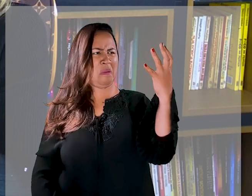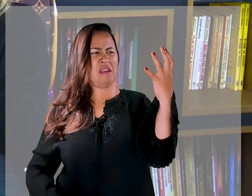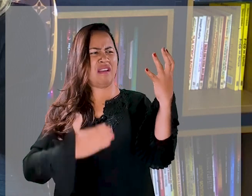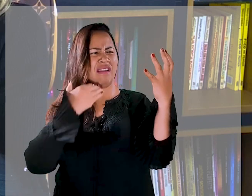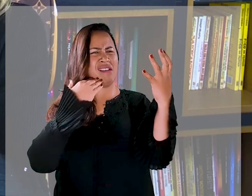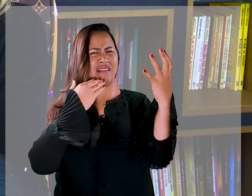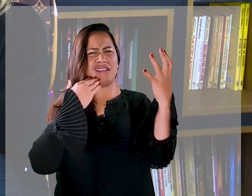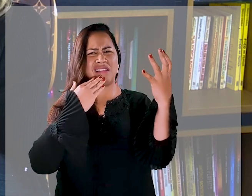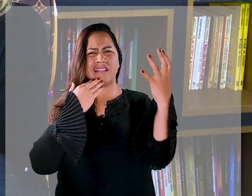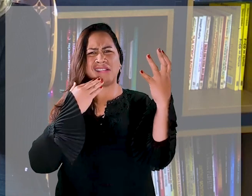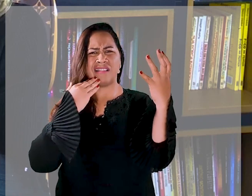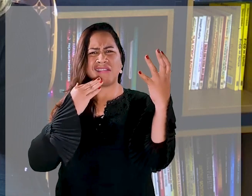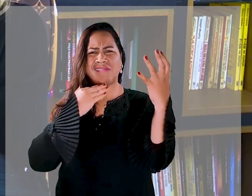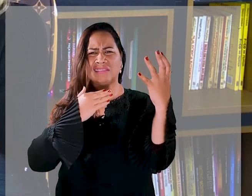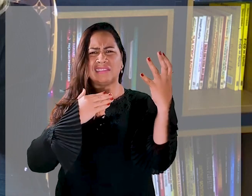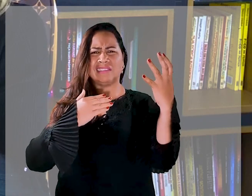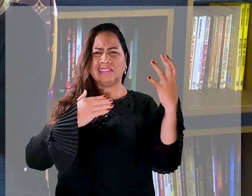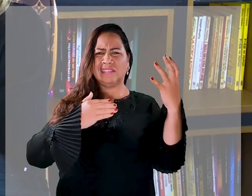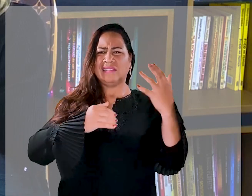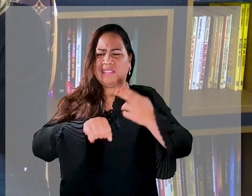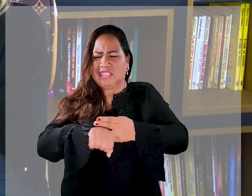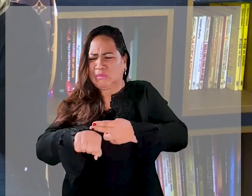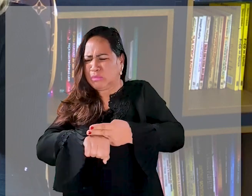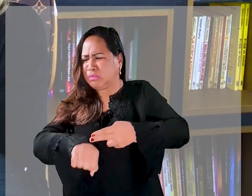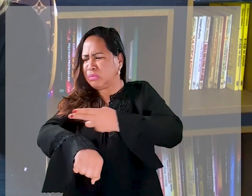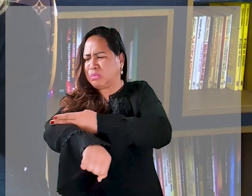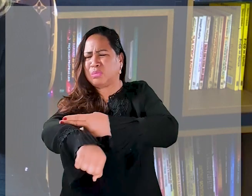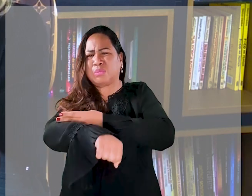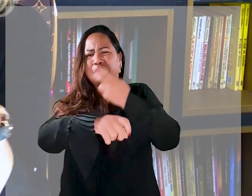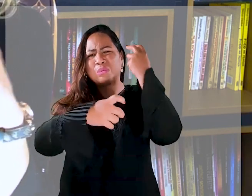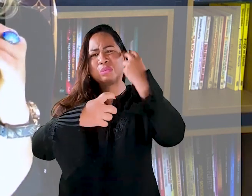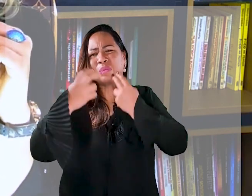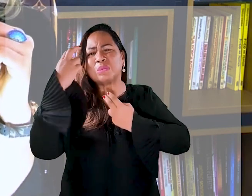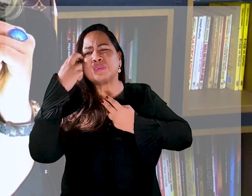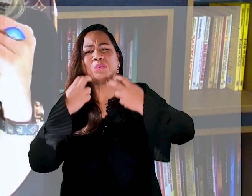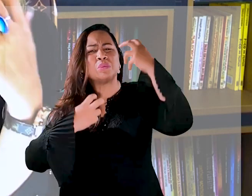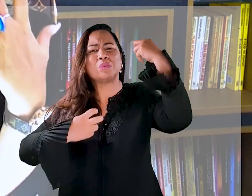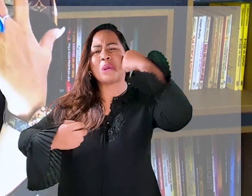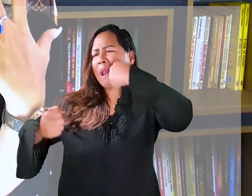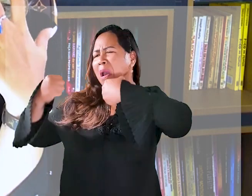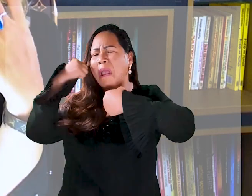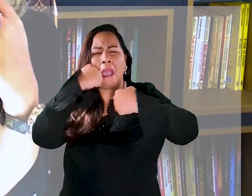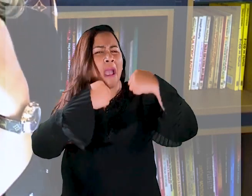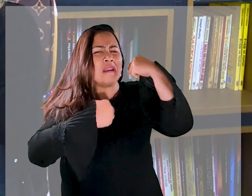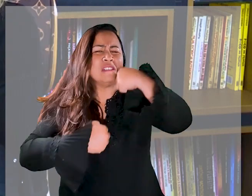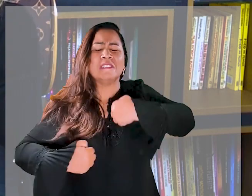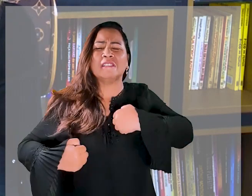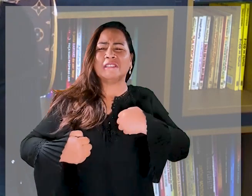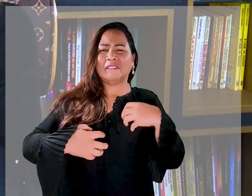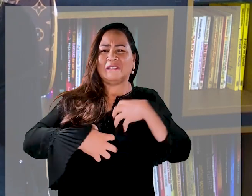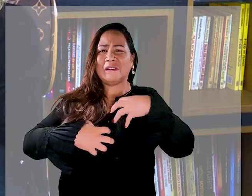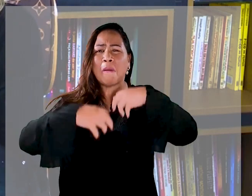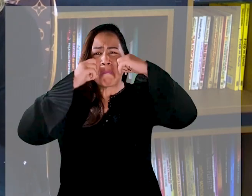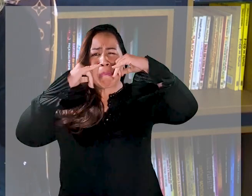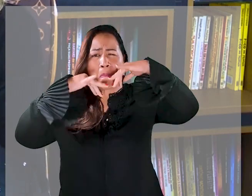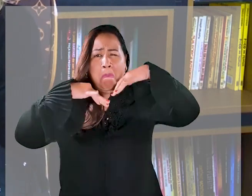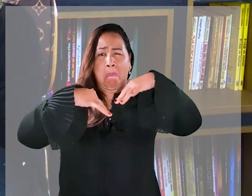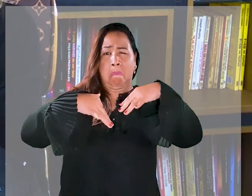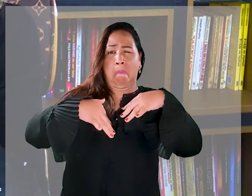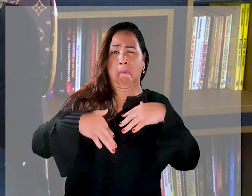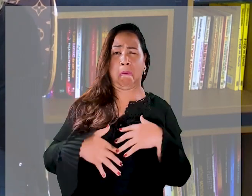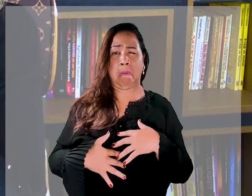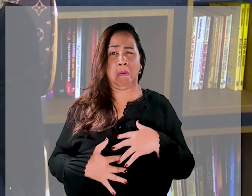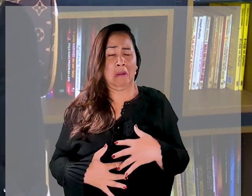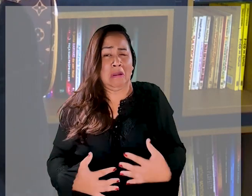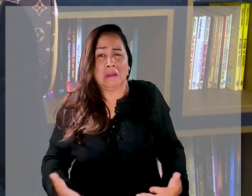me machucava a ponto de tirar sangue do meu rosto e do meu corpo. Me agredir, me mutilar, fazia parte das culpas que eu